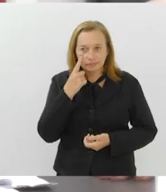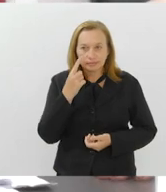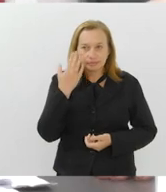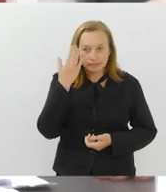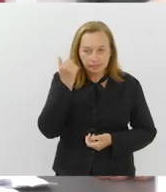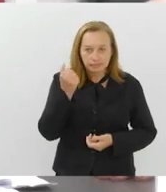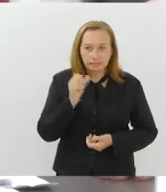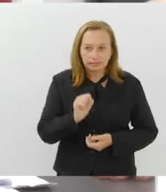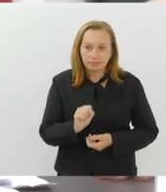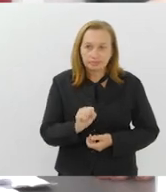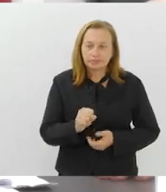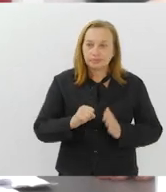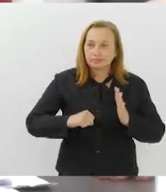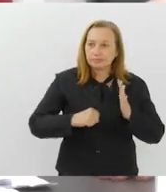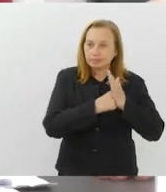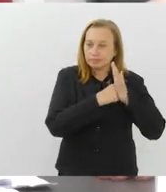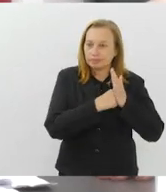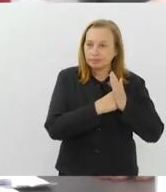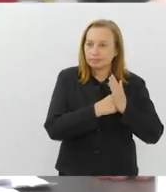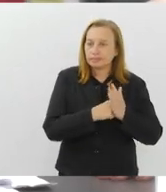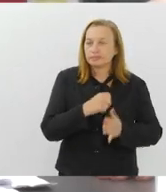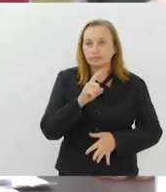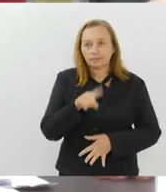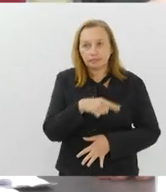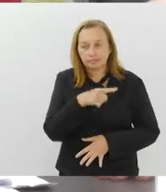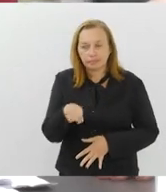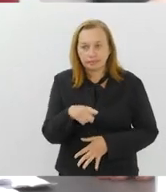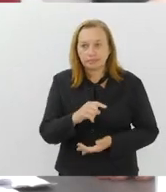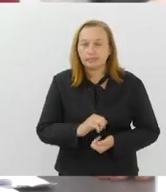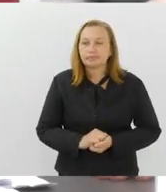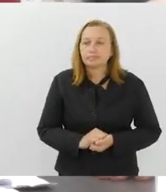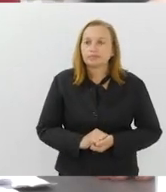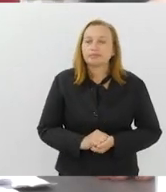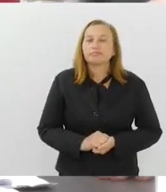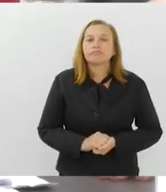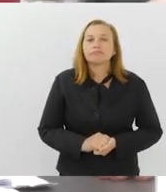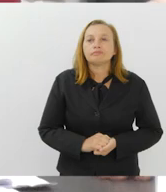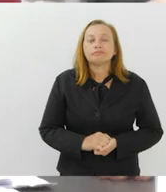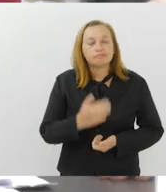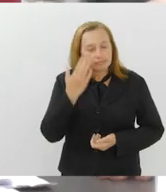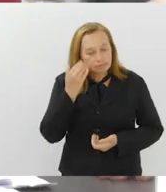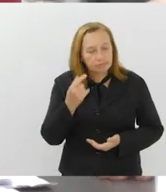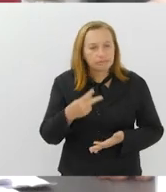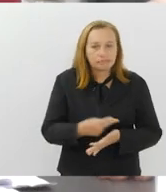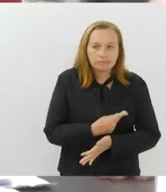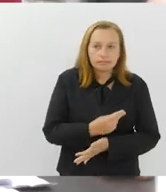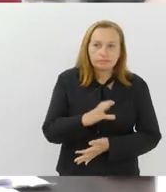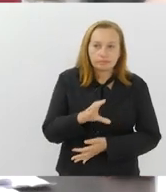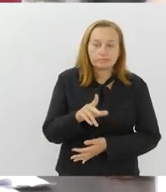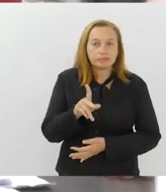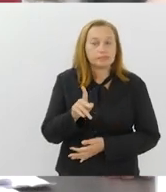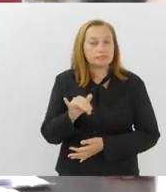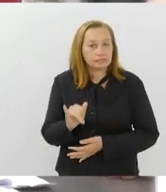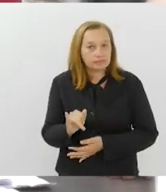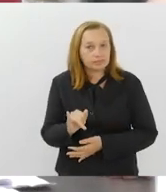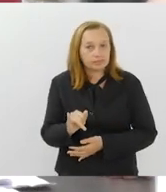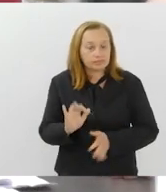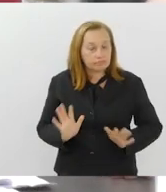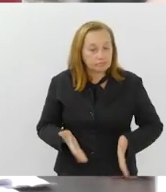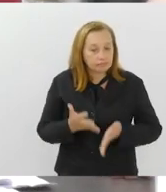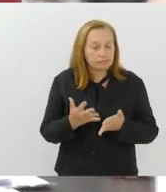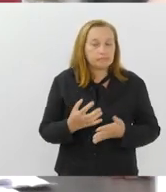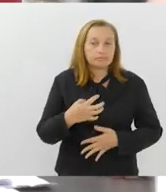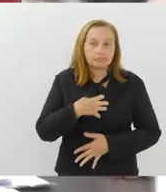de fato o impacto causado a partir do cancelamento, e eu sei que isso está acontecendo, a CPI tem sido inclusive um motivador